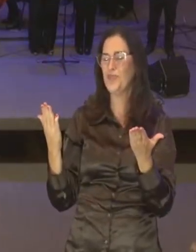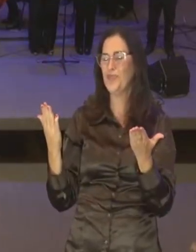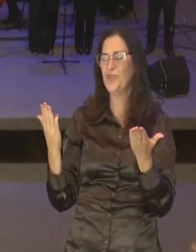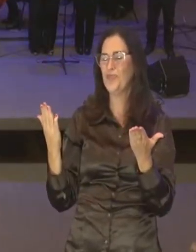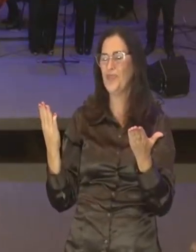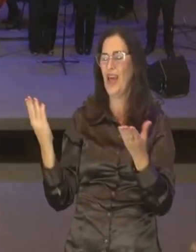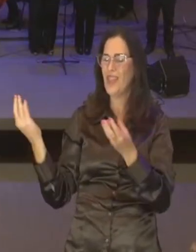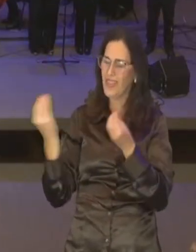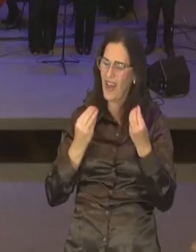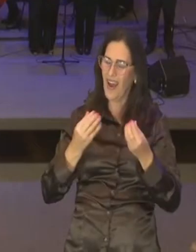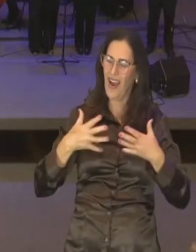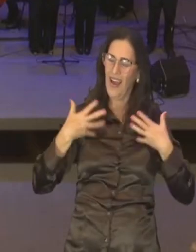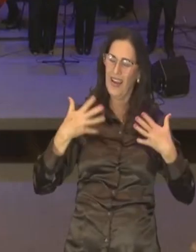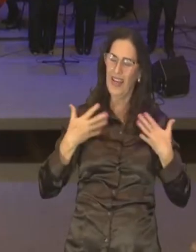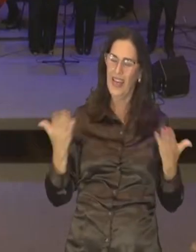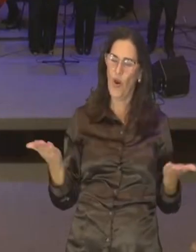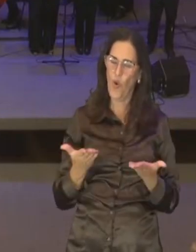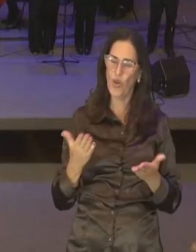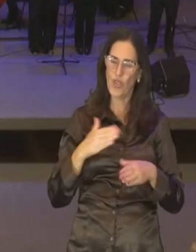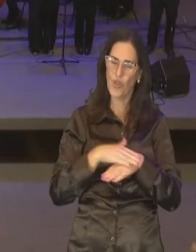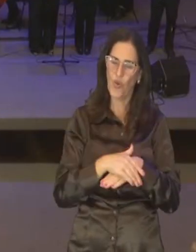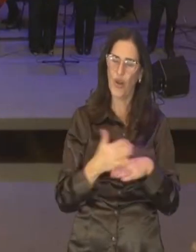Traz alegria, Pai, nesta noite.